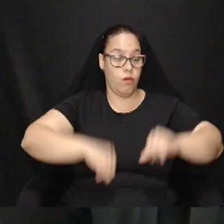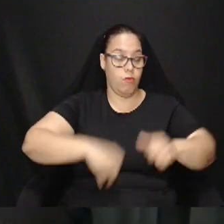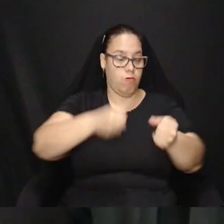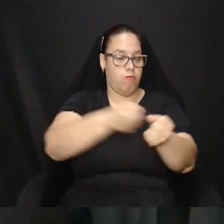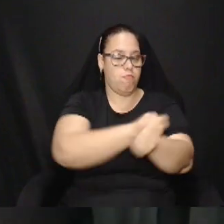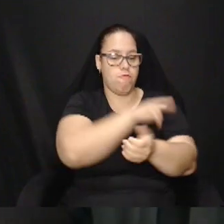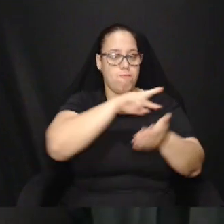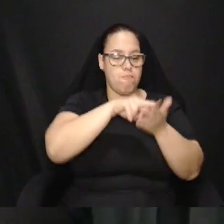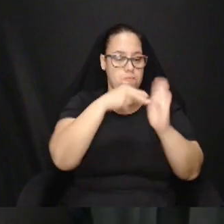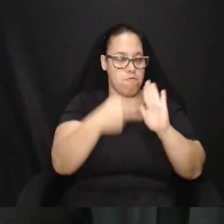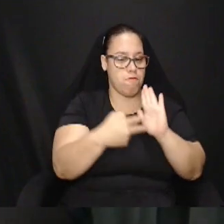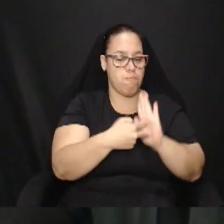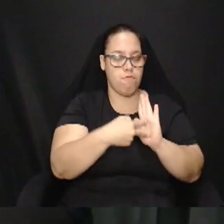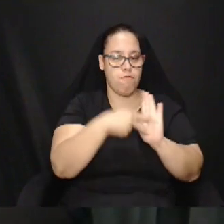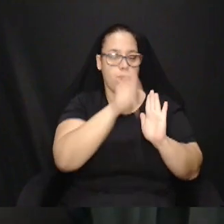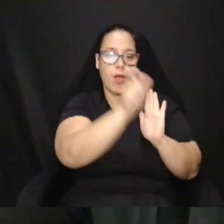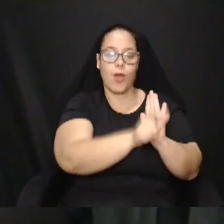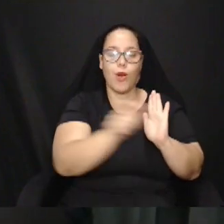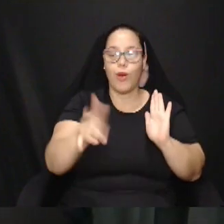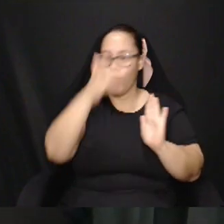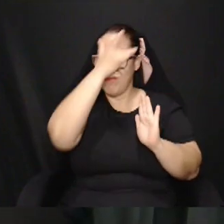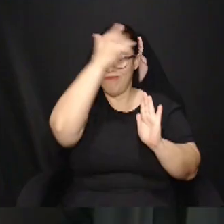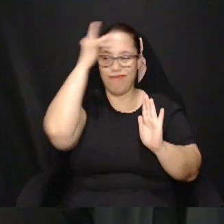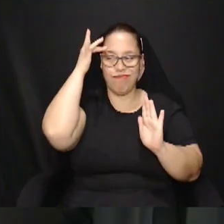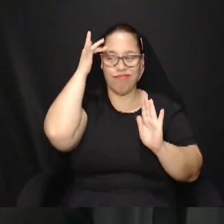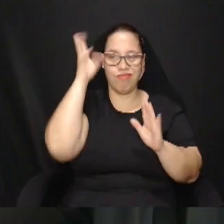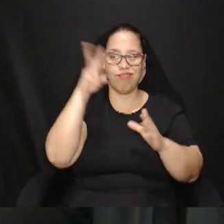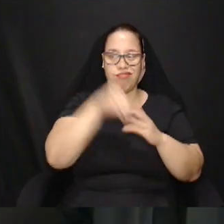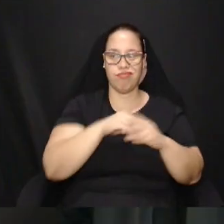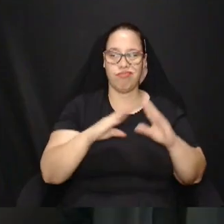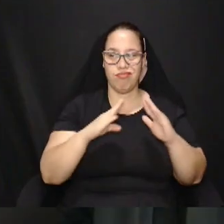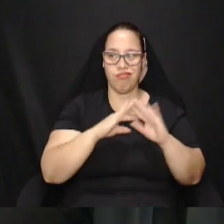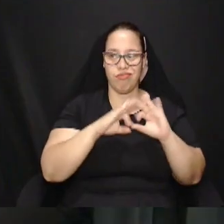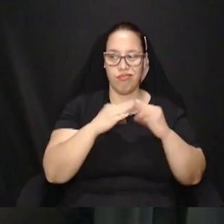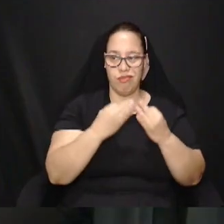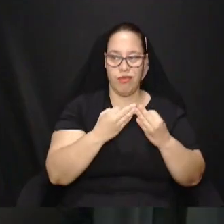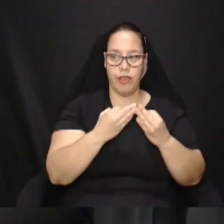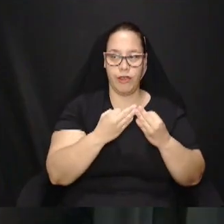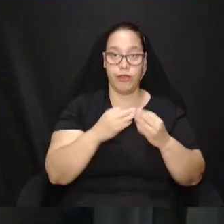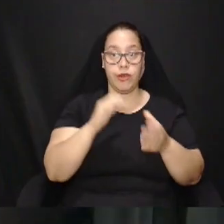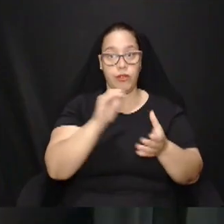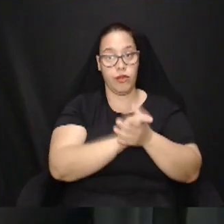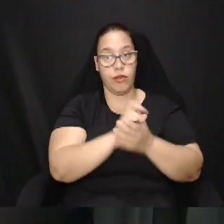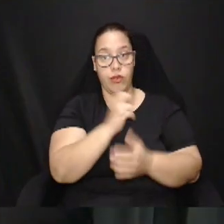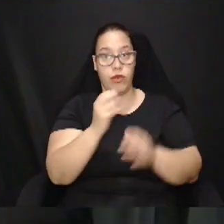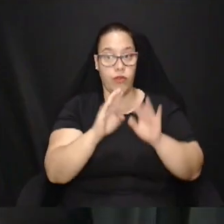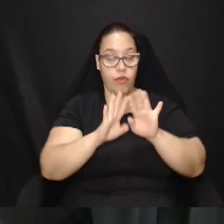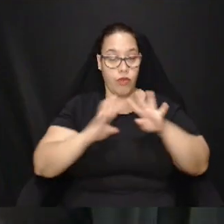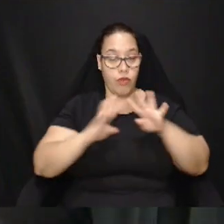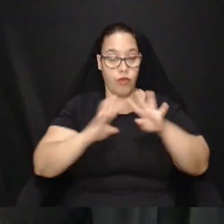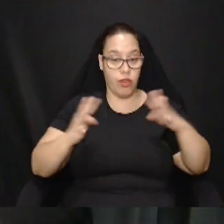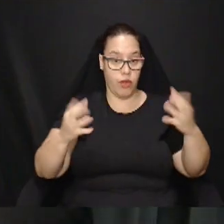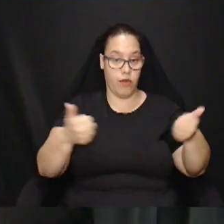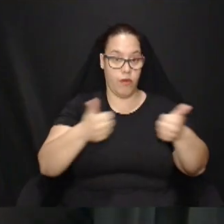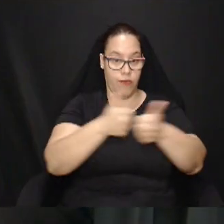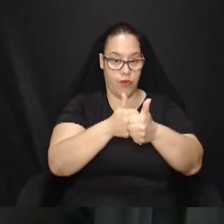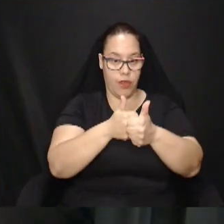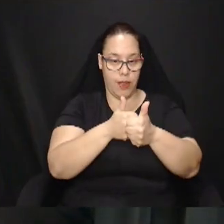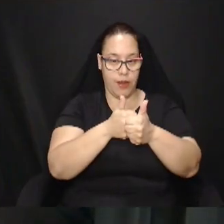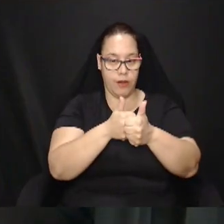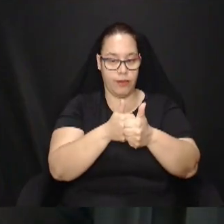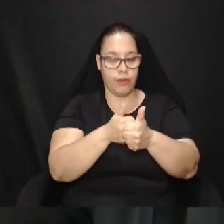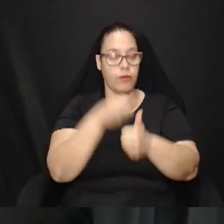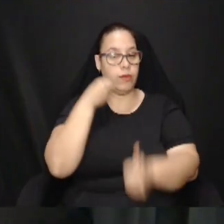significativo, que cada uma das pessoas que estão ali dentro desse núcleo familiar, seja o casal ou as pessoas mais próximas, vai experimentar de uma